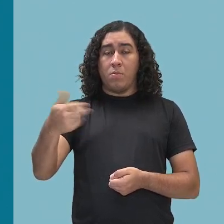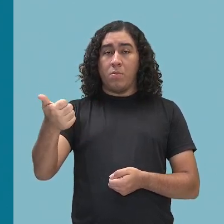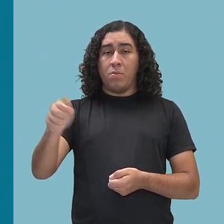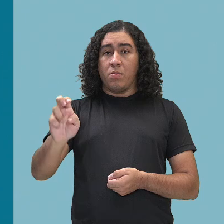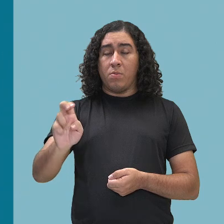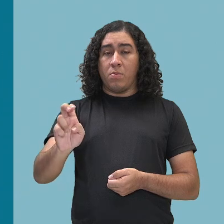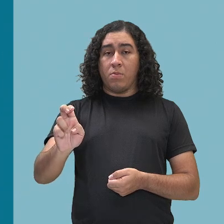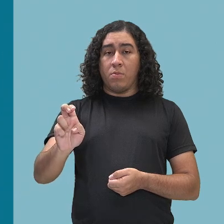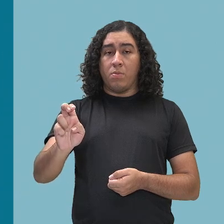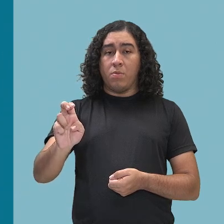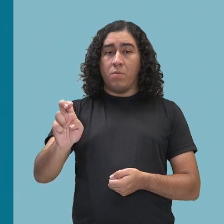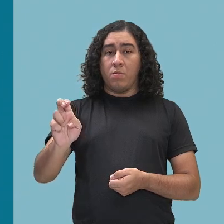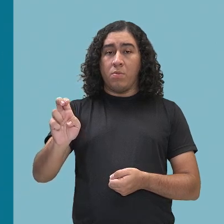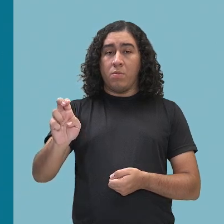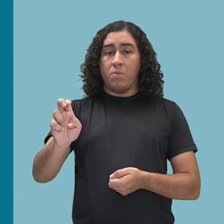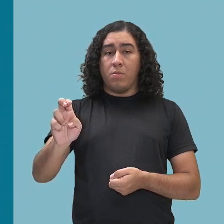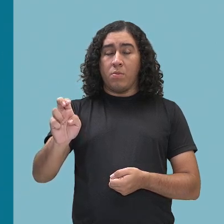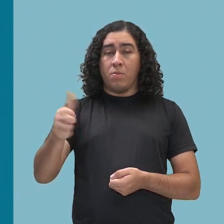15th,